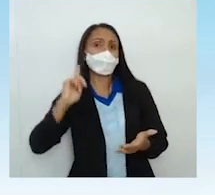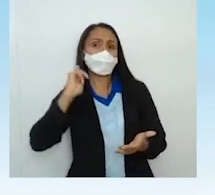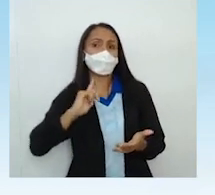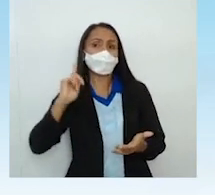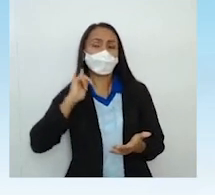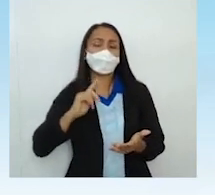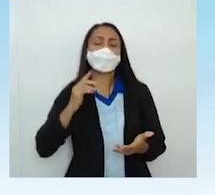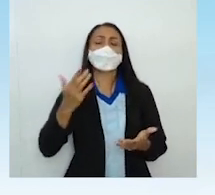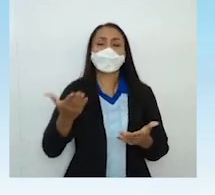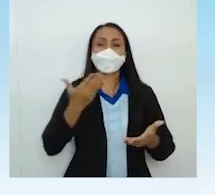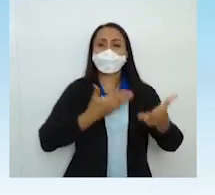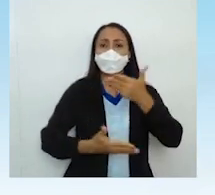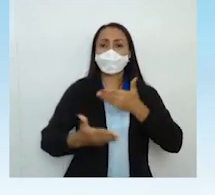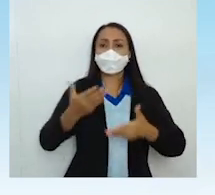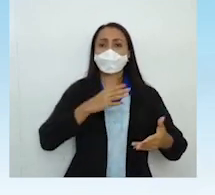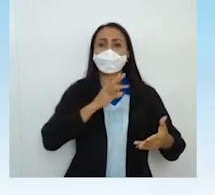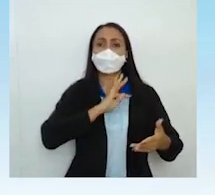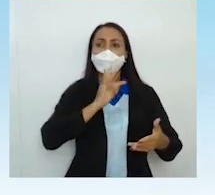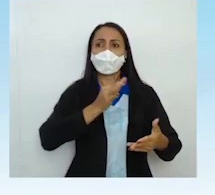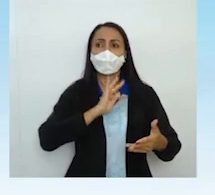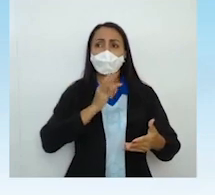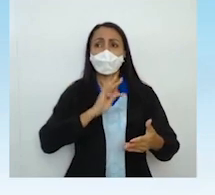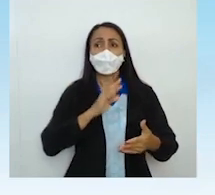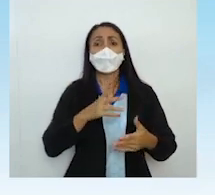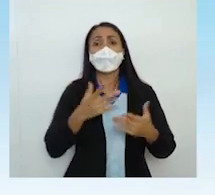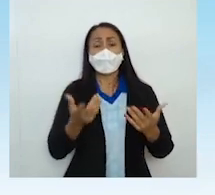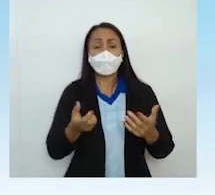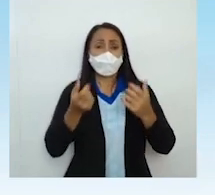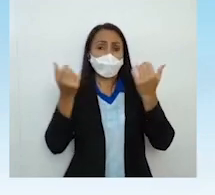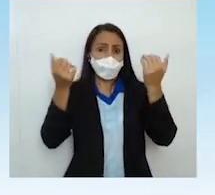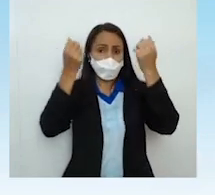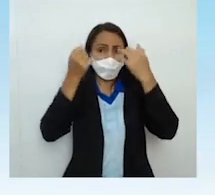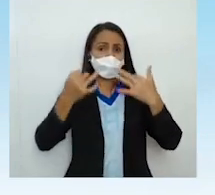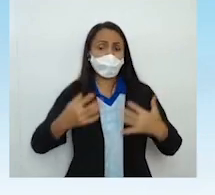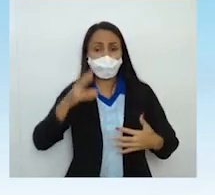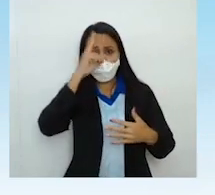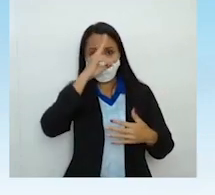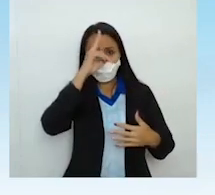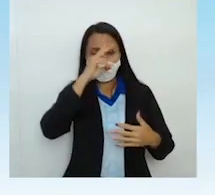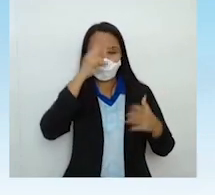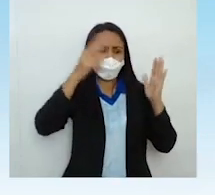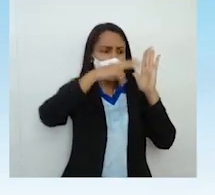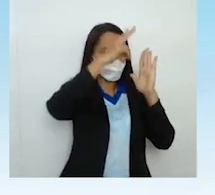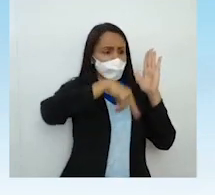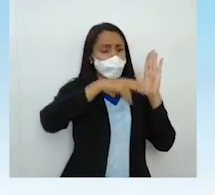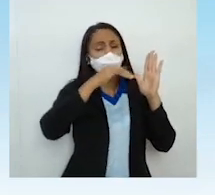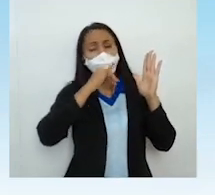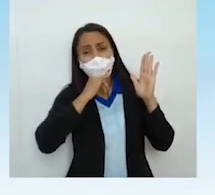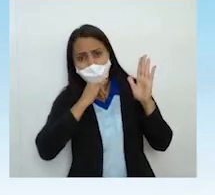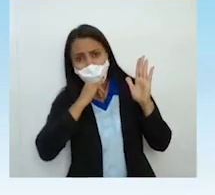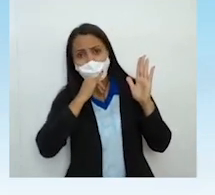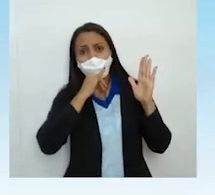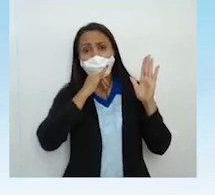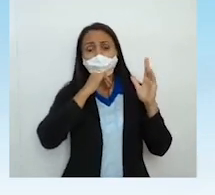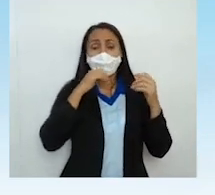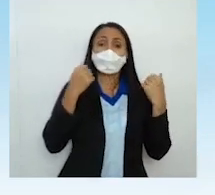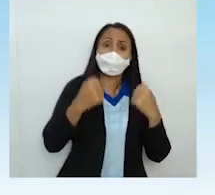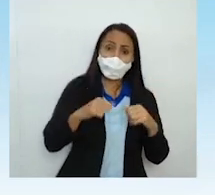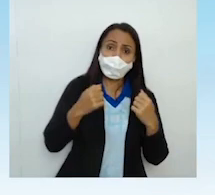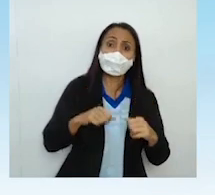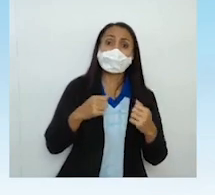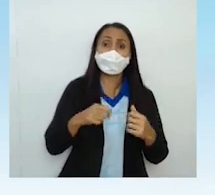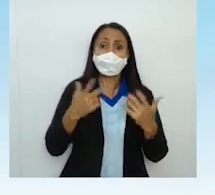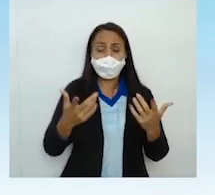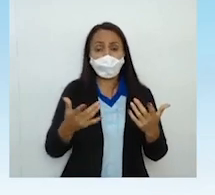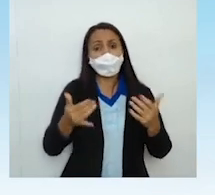muito técnica e chega a ser uma coisa um pouco triste, né? Mas a gente precisa tocar a fundo nesse assunto.